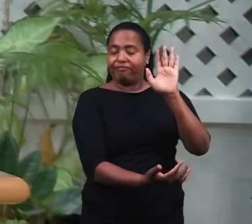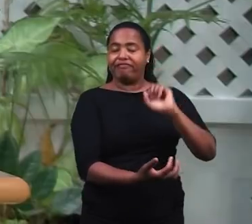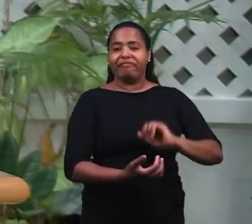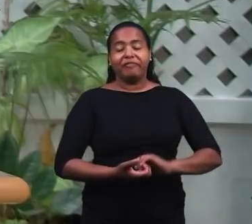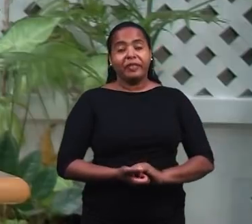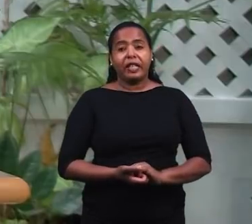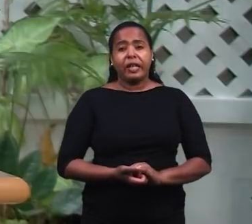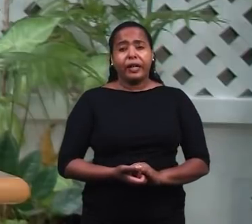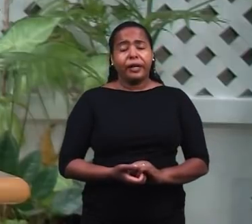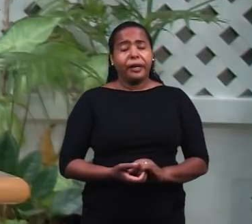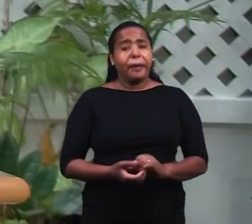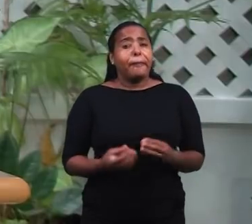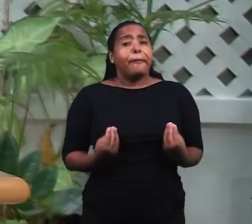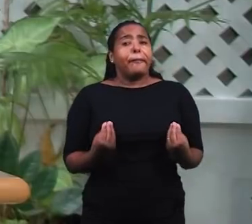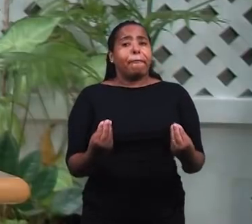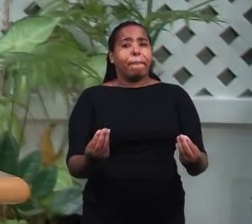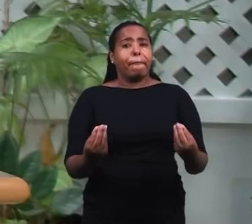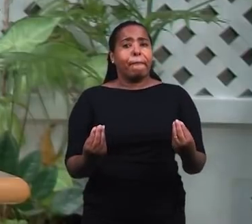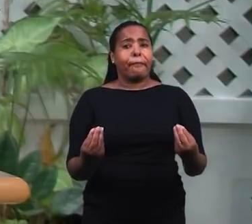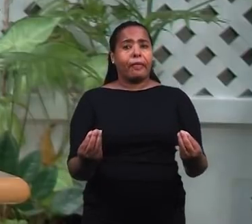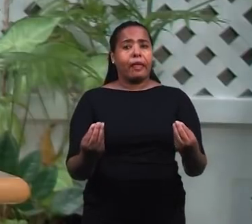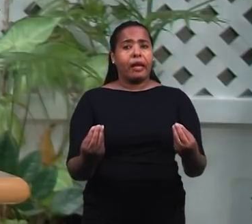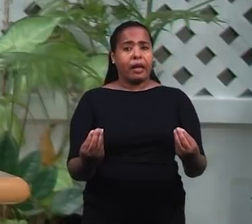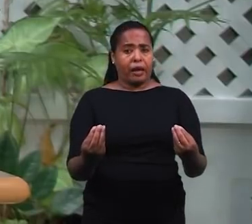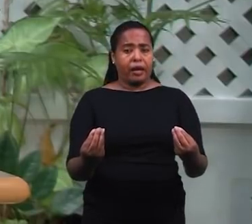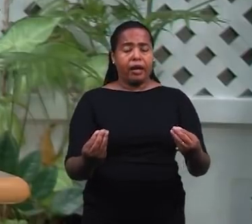Calvário, mostrando ali